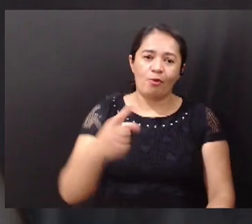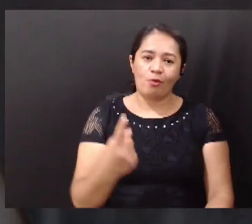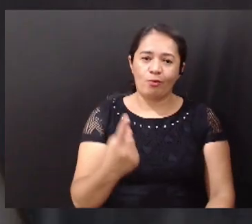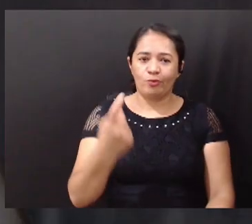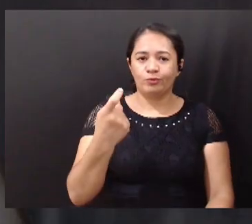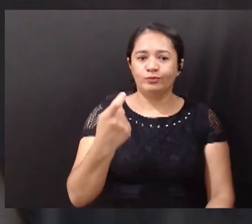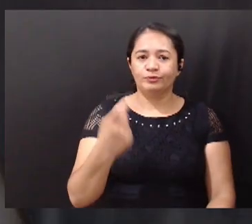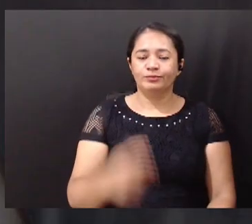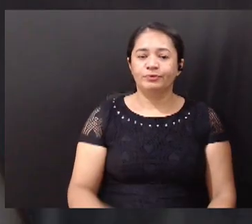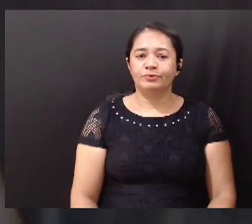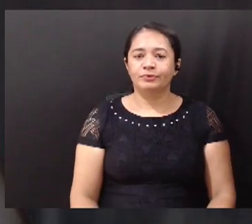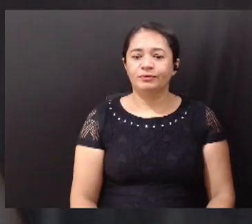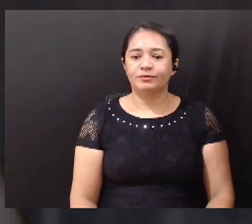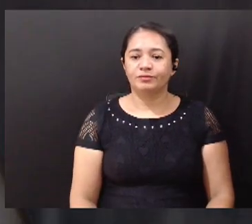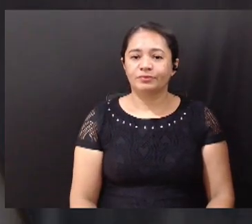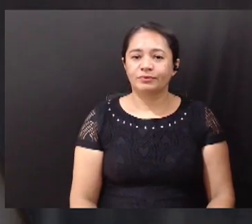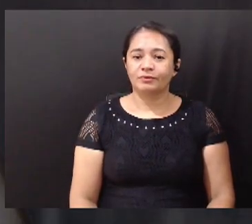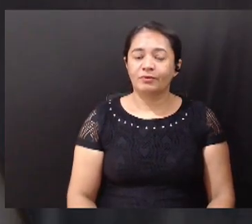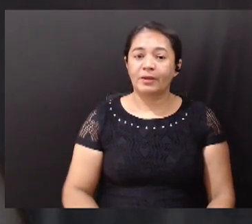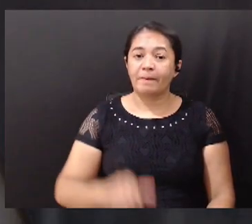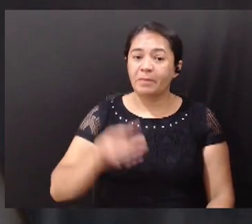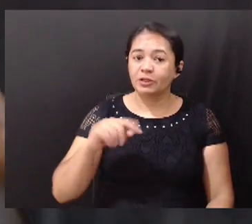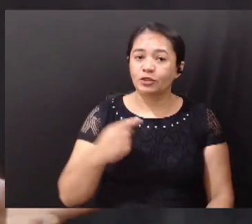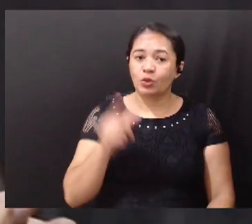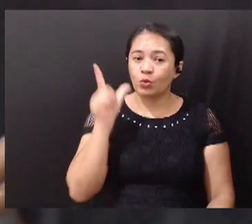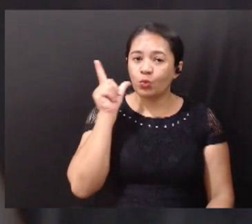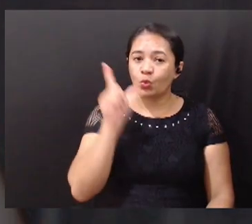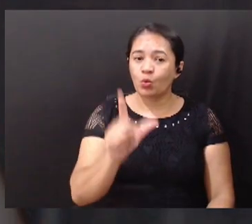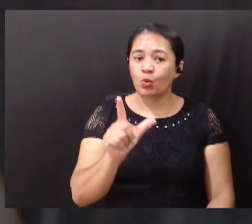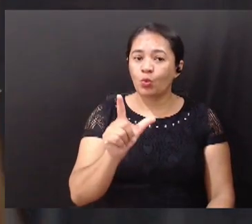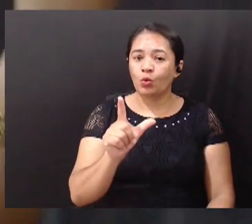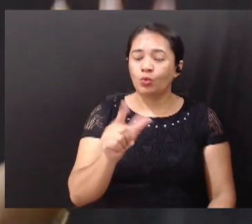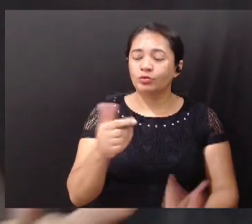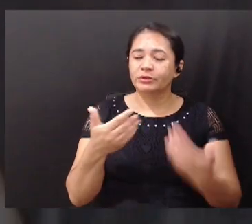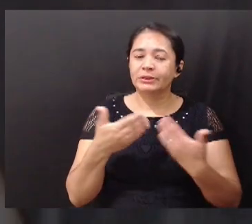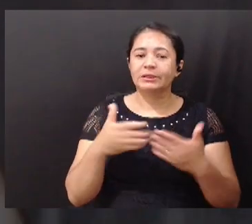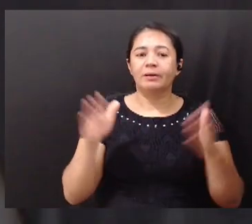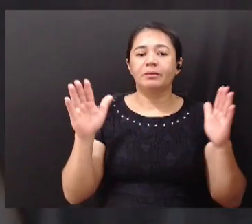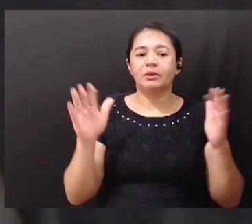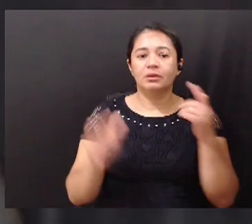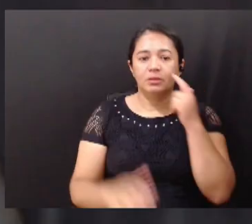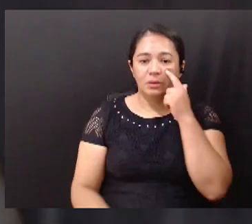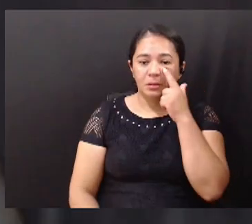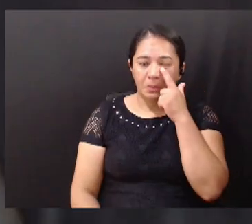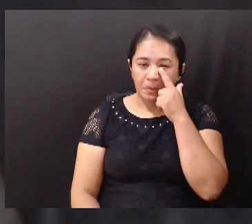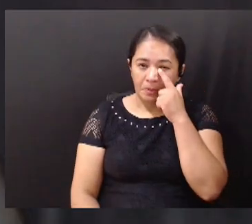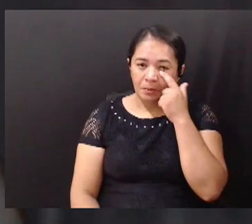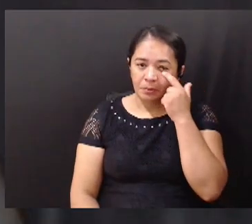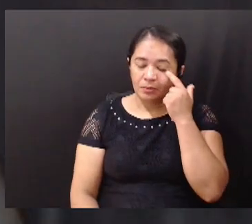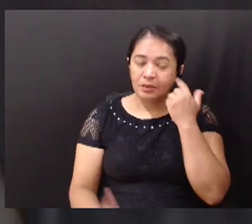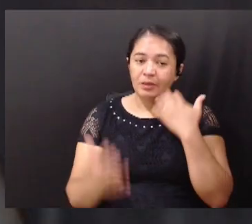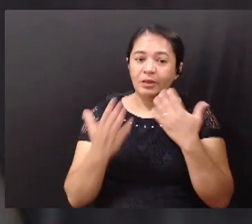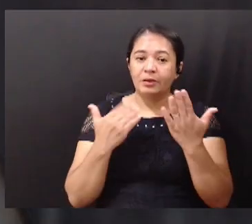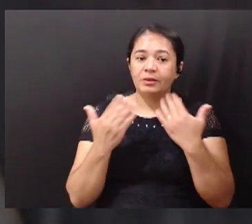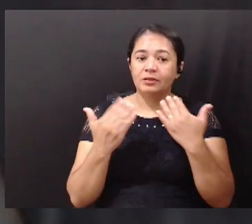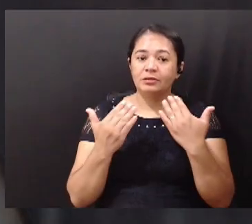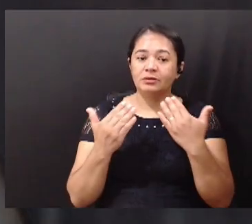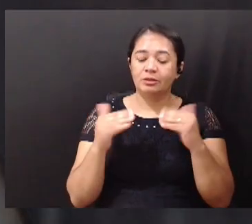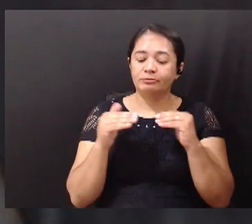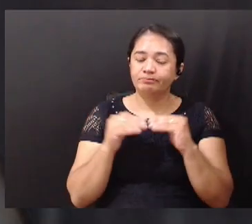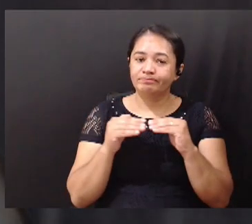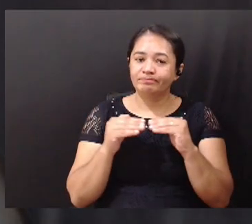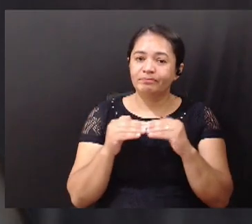mais a gente conseguir ter essa abertura e esse diálogo e essa coerência, melhor a gente